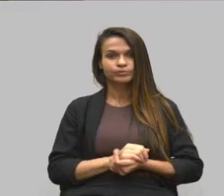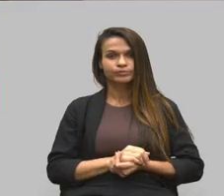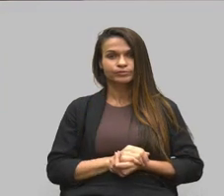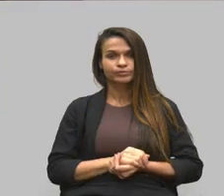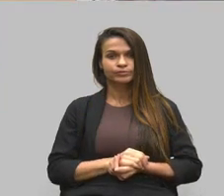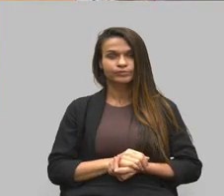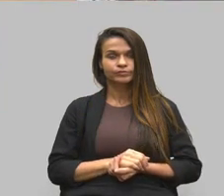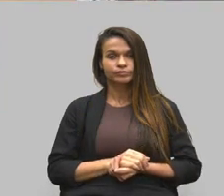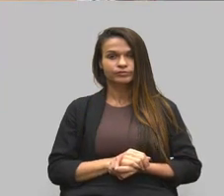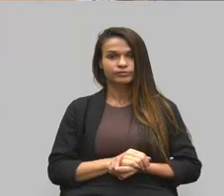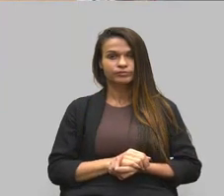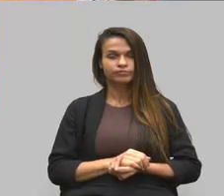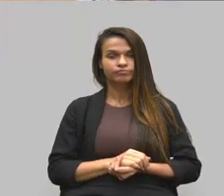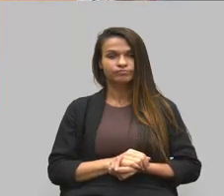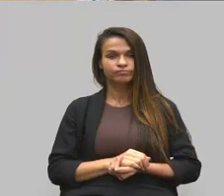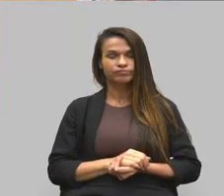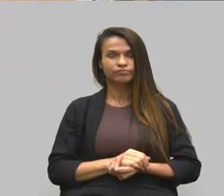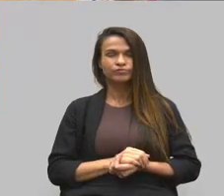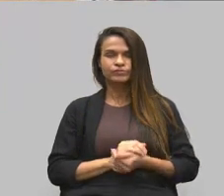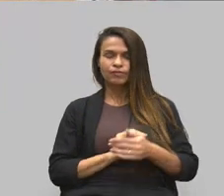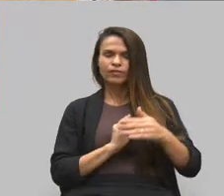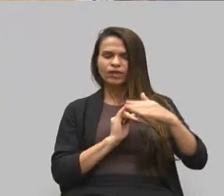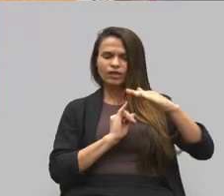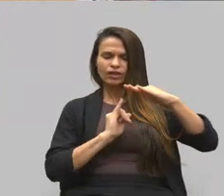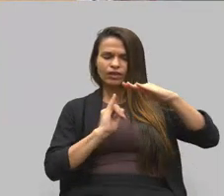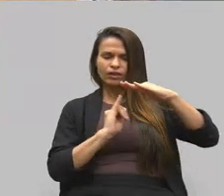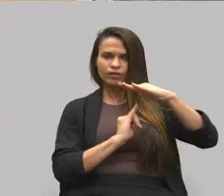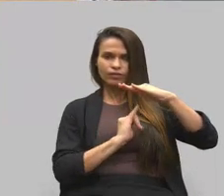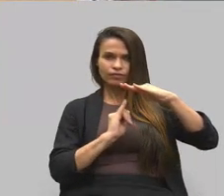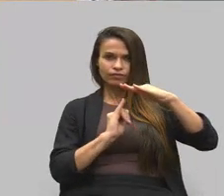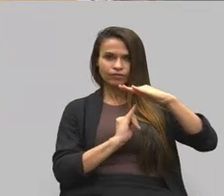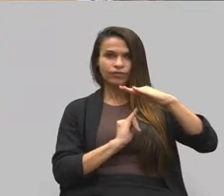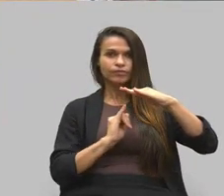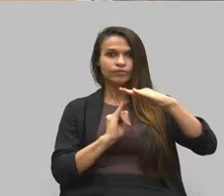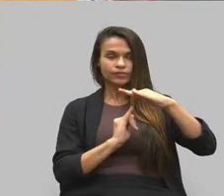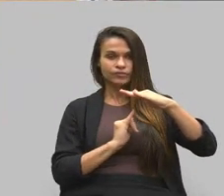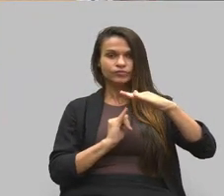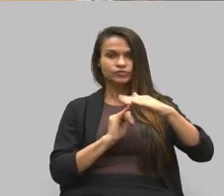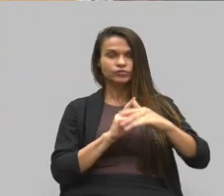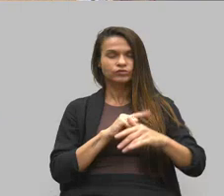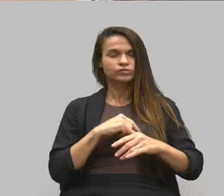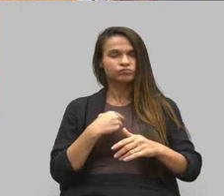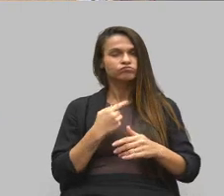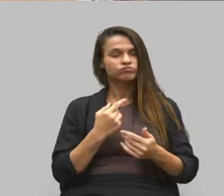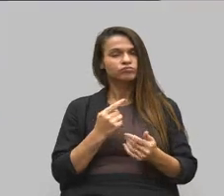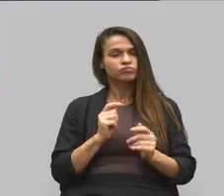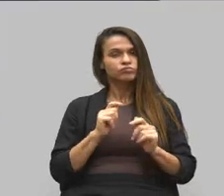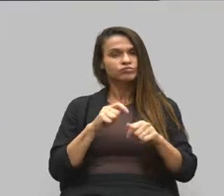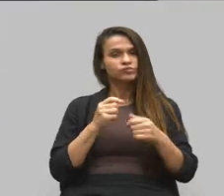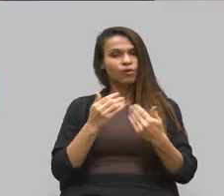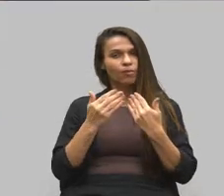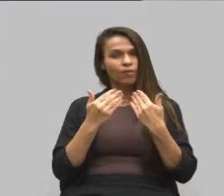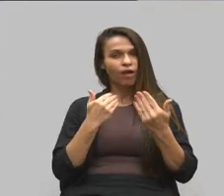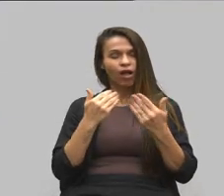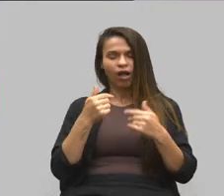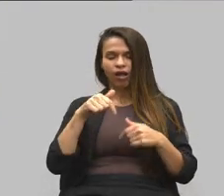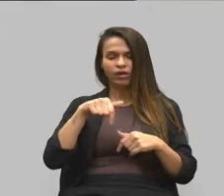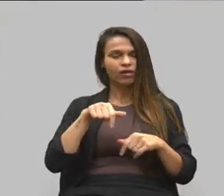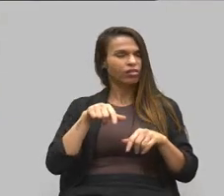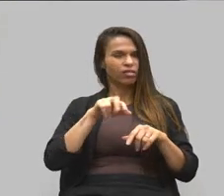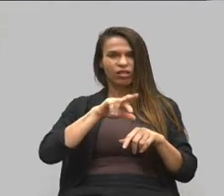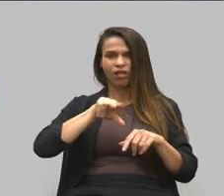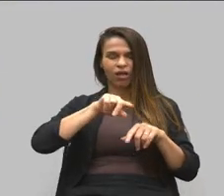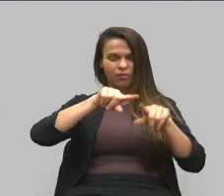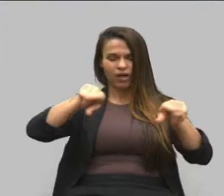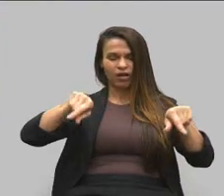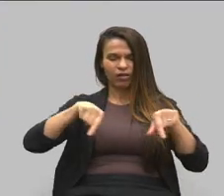eh informal pra gente ter um um bate-papo Porque aqui não é uma sala de aula ninguém veio